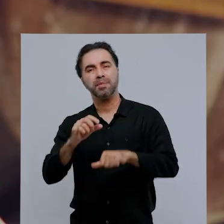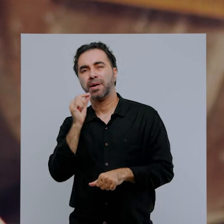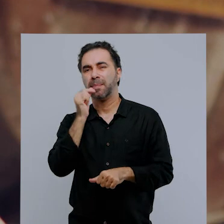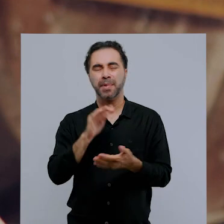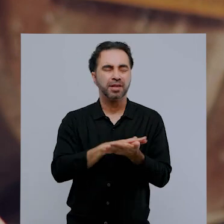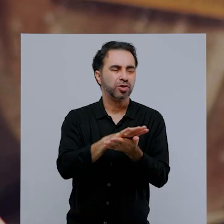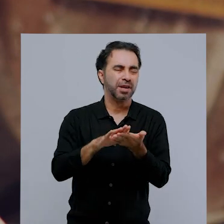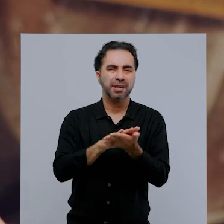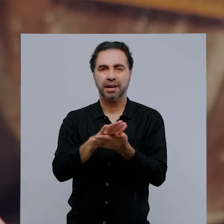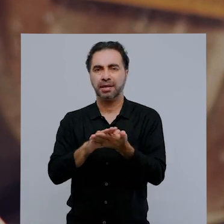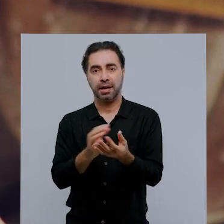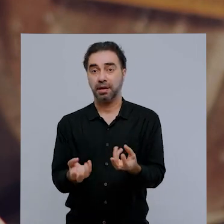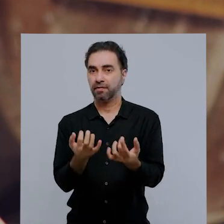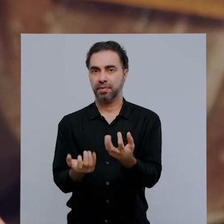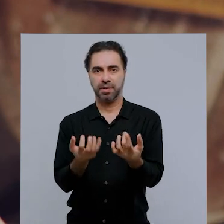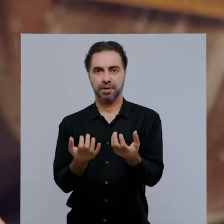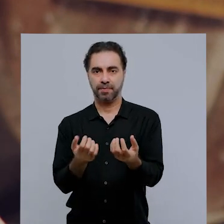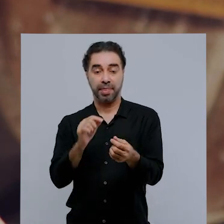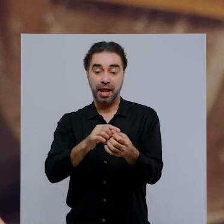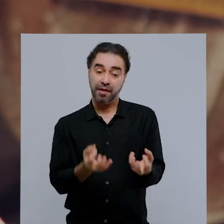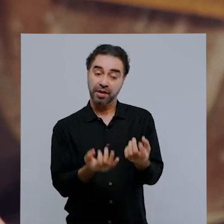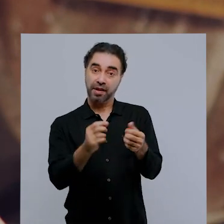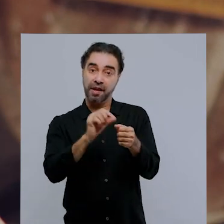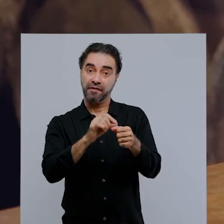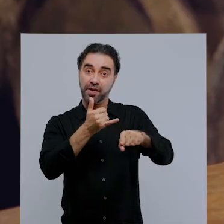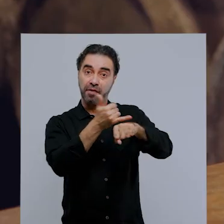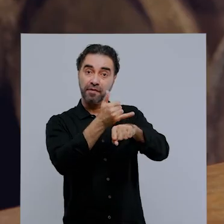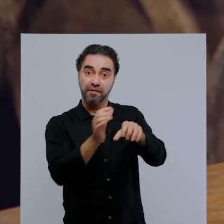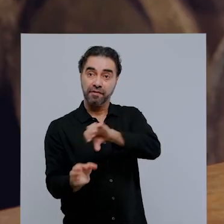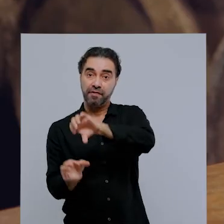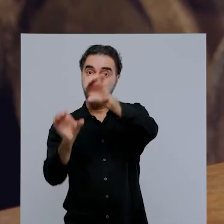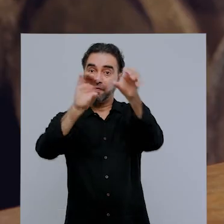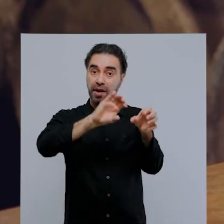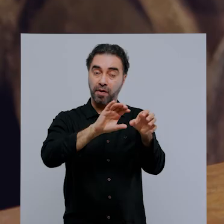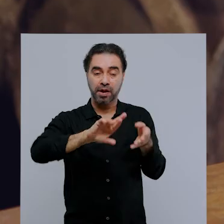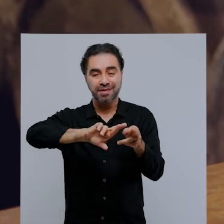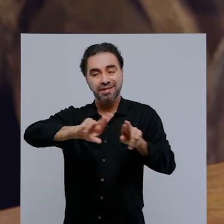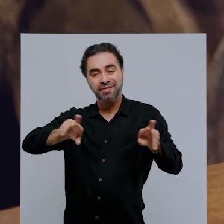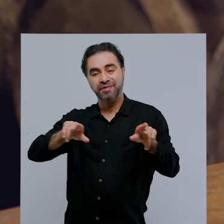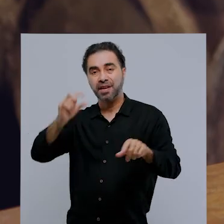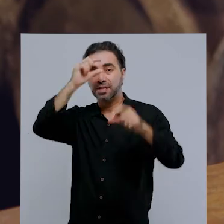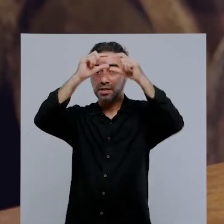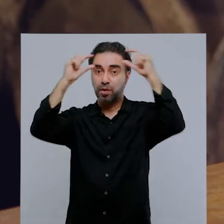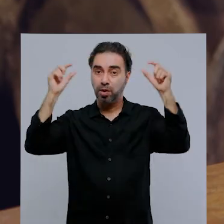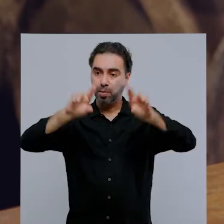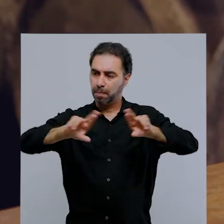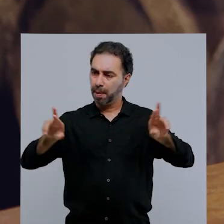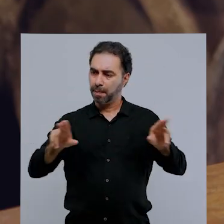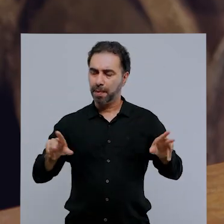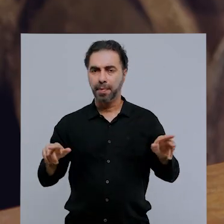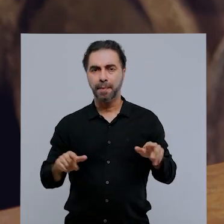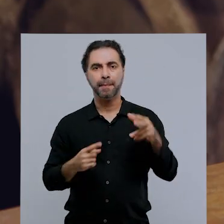nada na fermentação. A destilação feita em alambiques de cobre, e a gente diferencia os rótulos uns dos outros pelo tipo